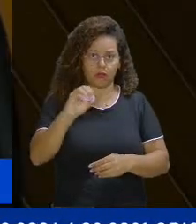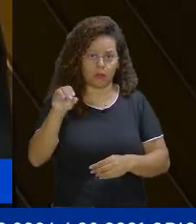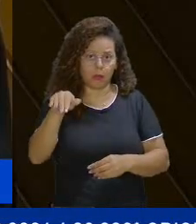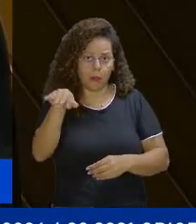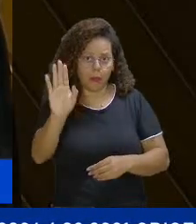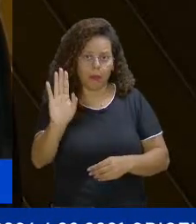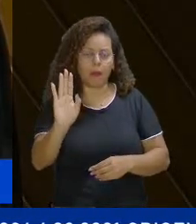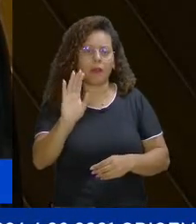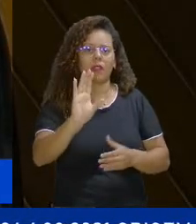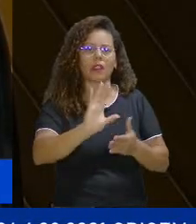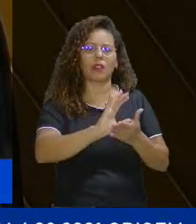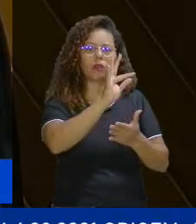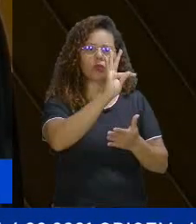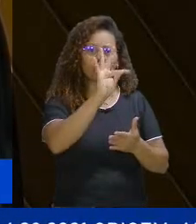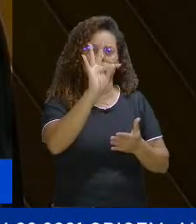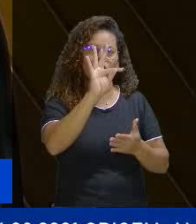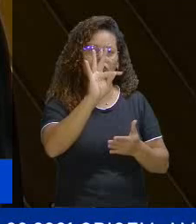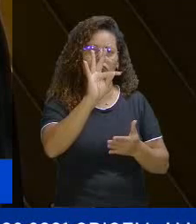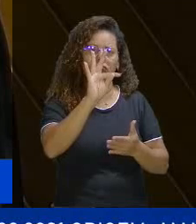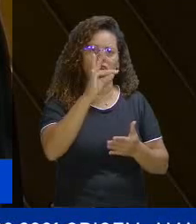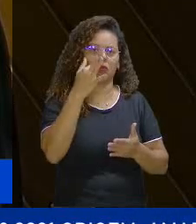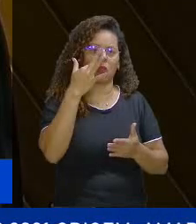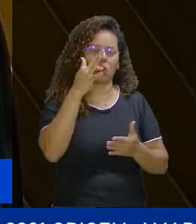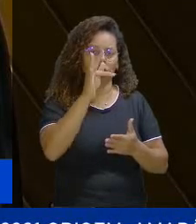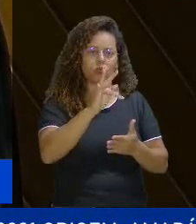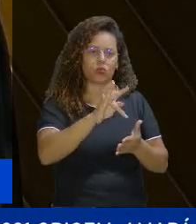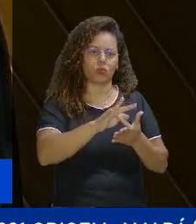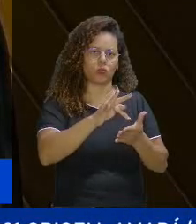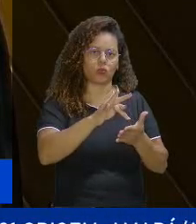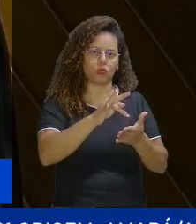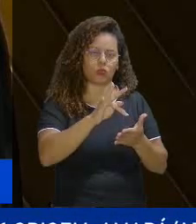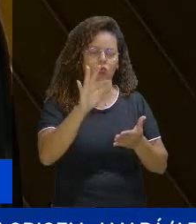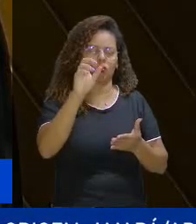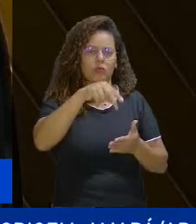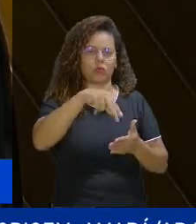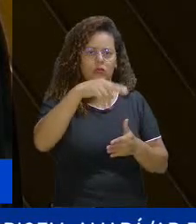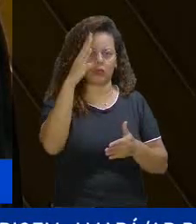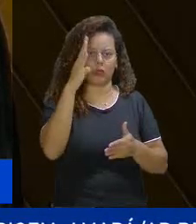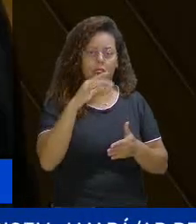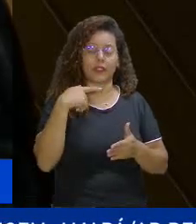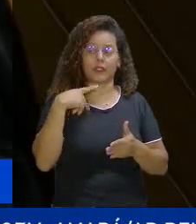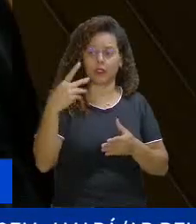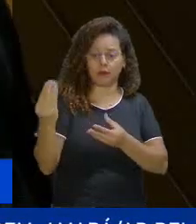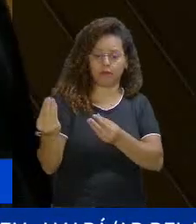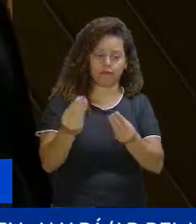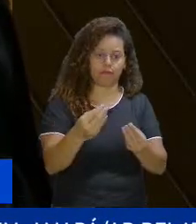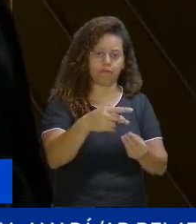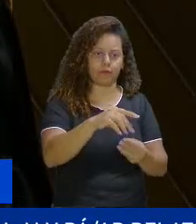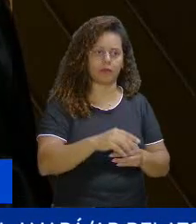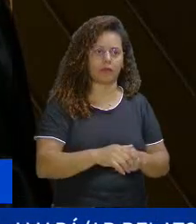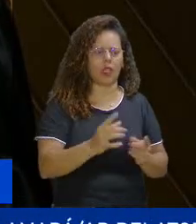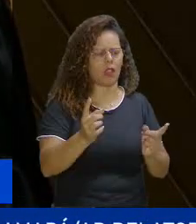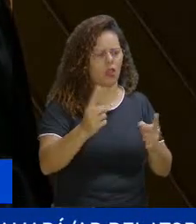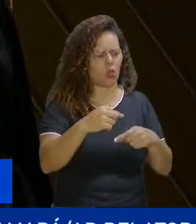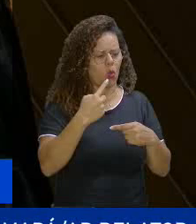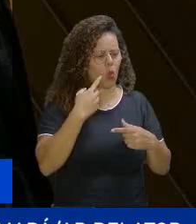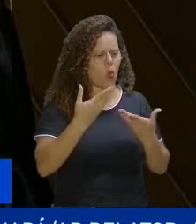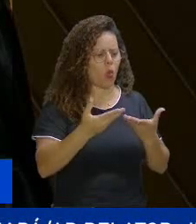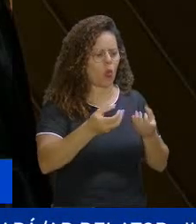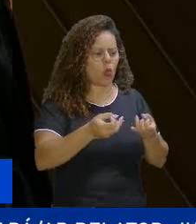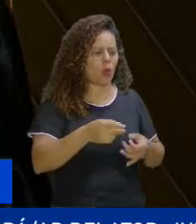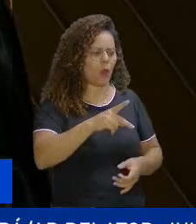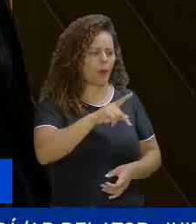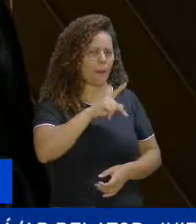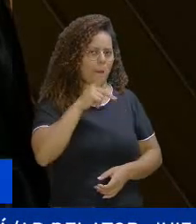17.145 ao Tesouro Nacional. O recorrido, Érico Lobato Muniz, apresentou suas contrarrazões. A Procuradoria